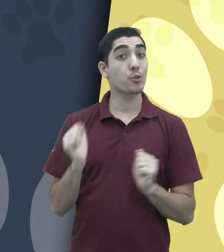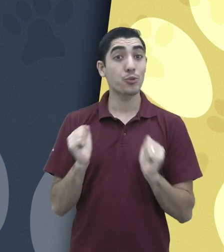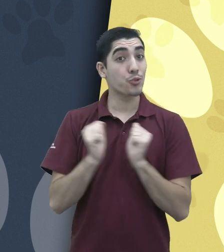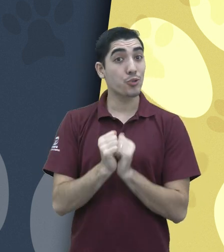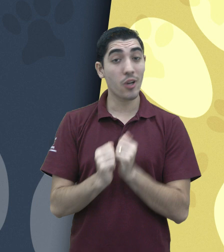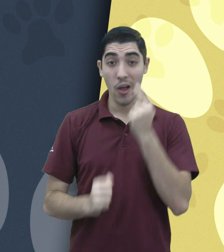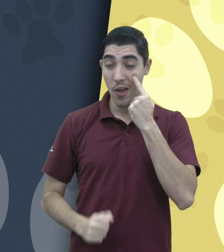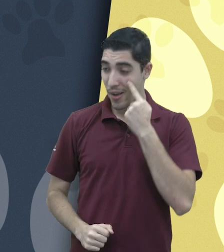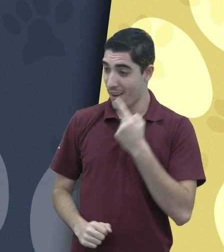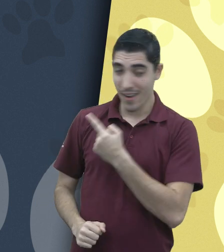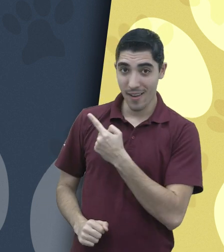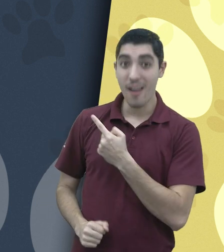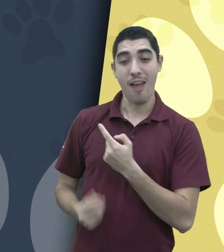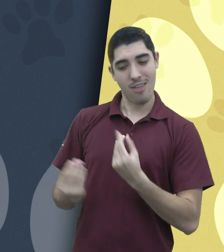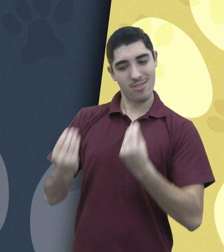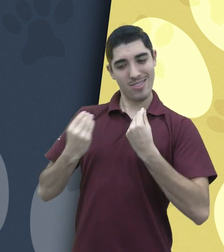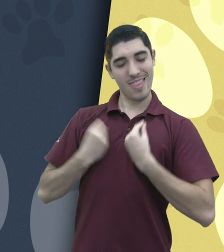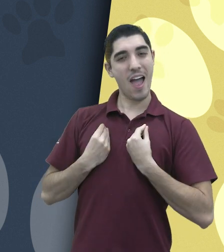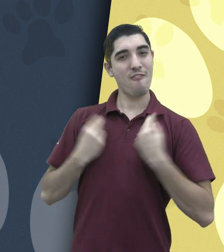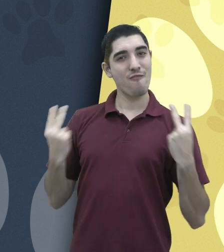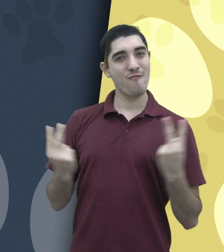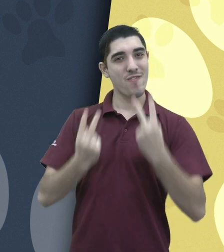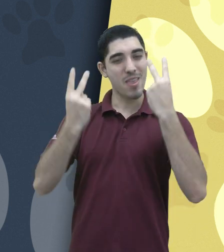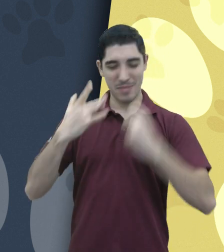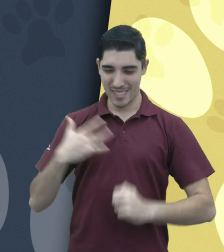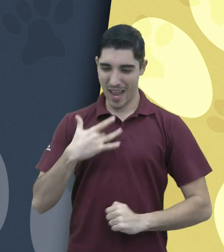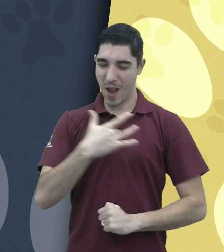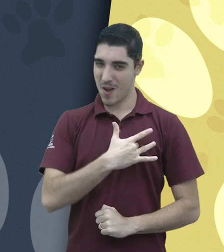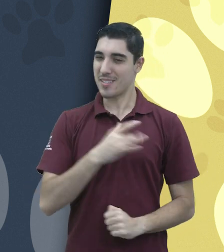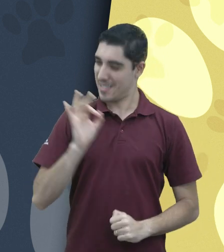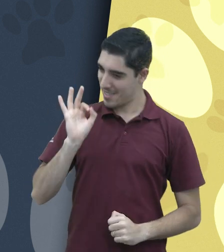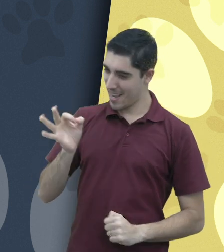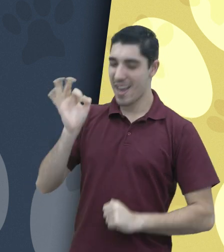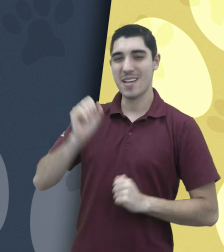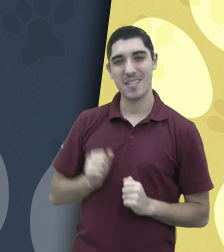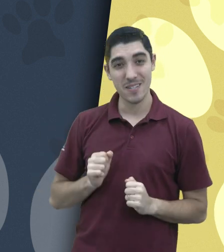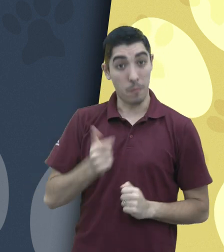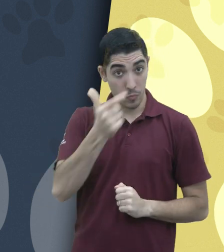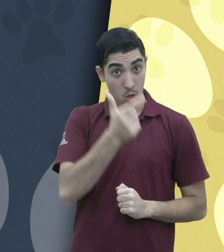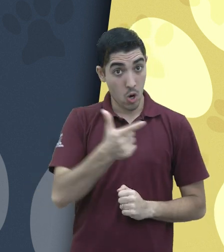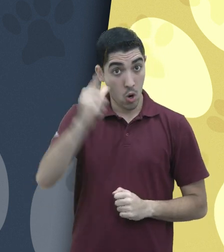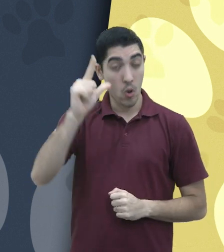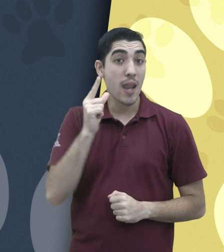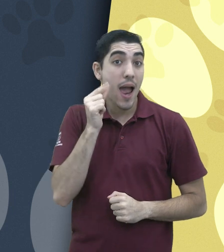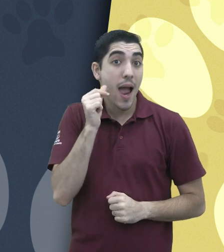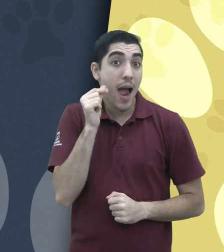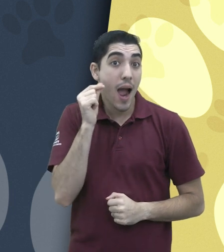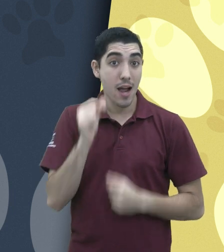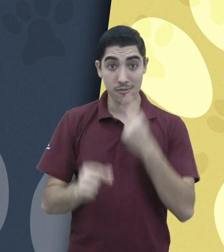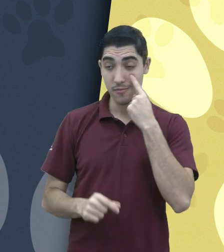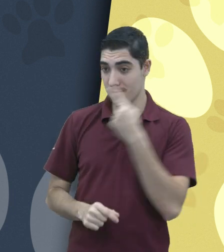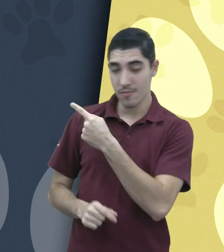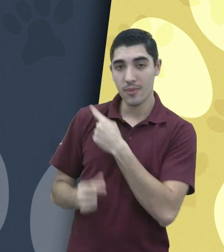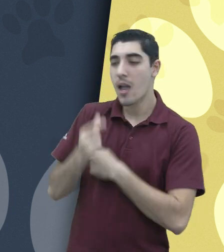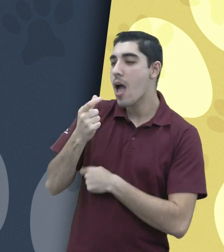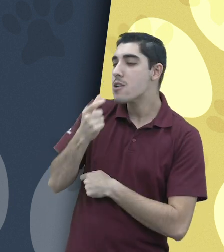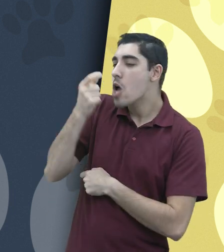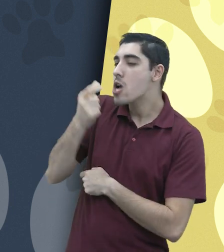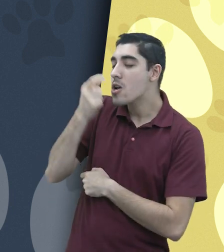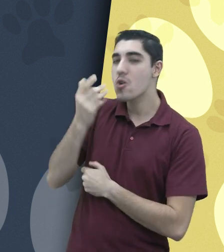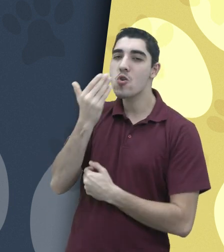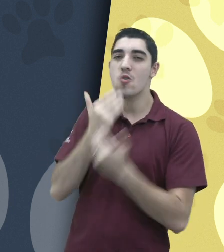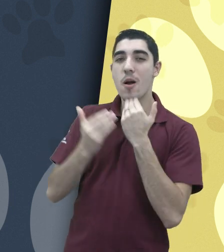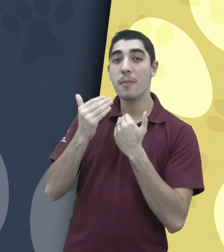tutora dele. É isso aí, alimento rico em vitaminas, saudável. Tem também aqui, ó, este ratinho comendo